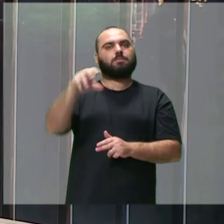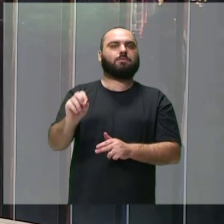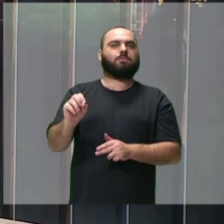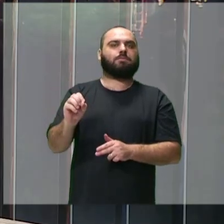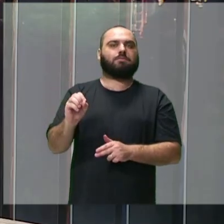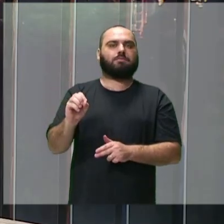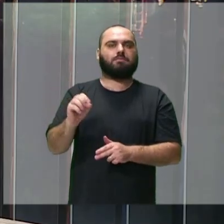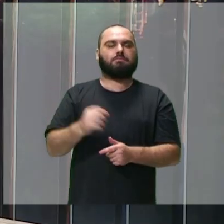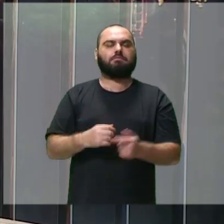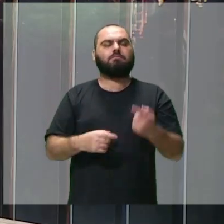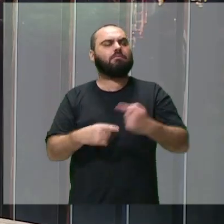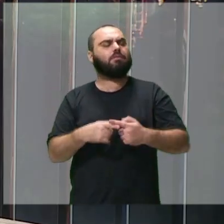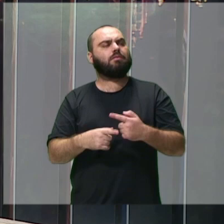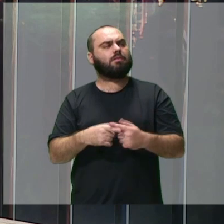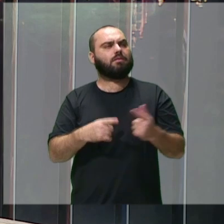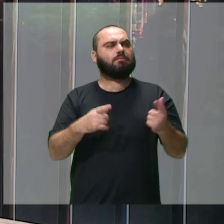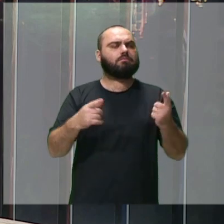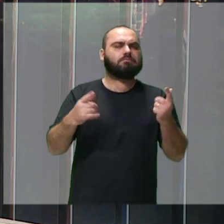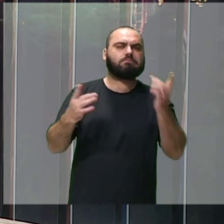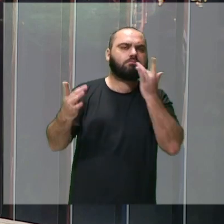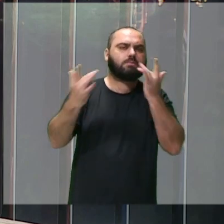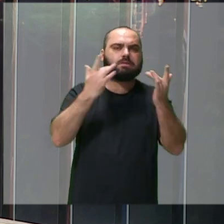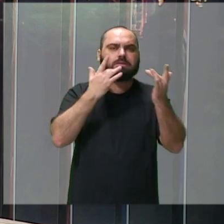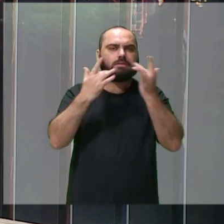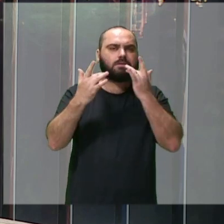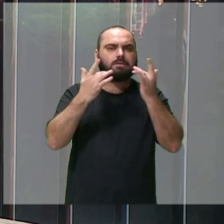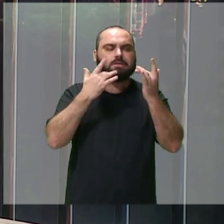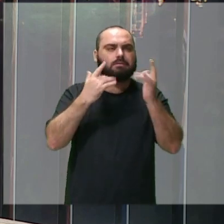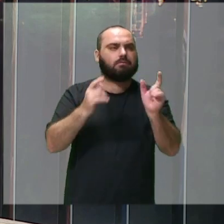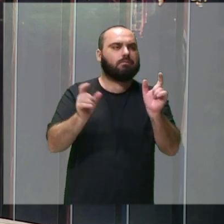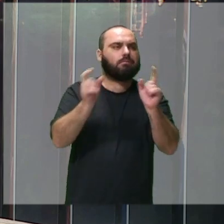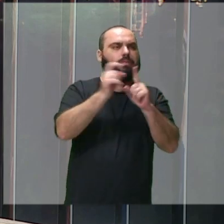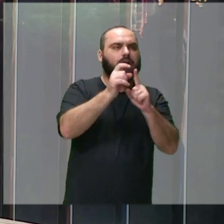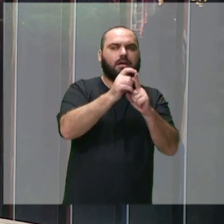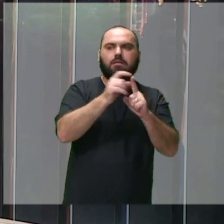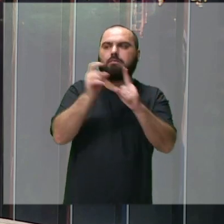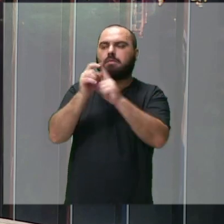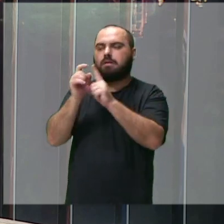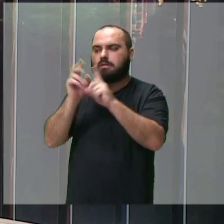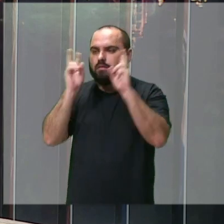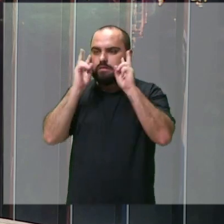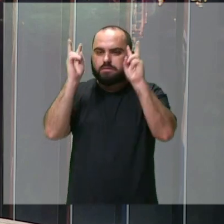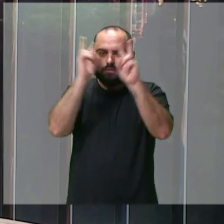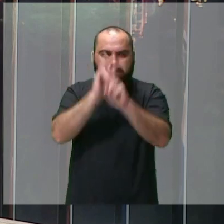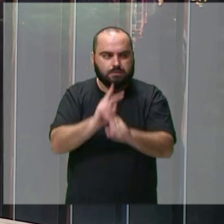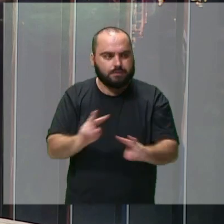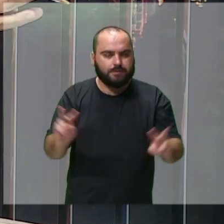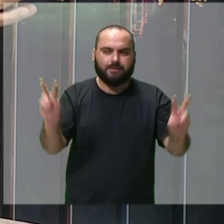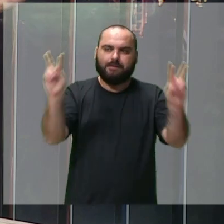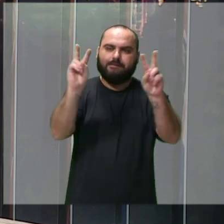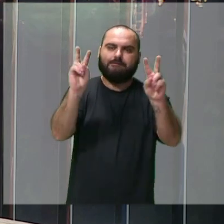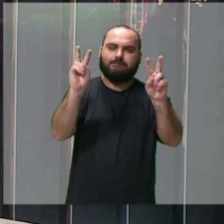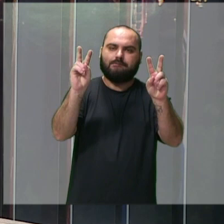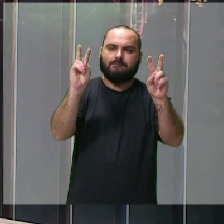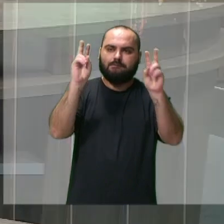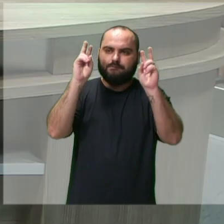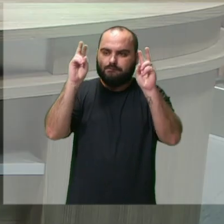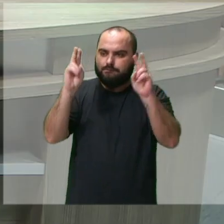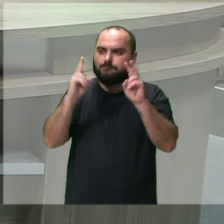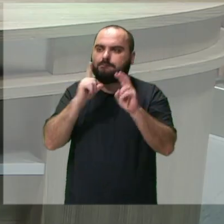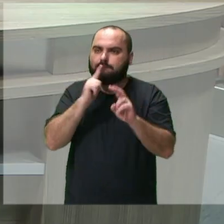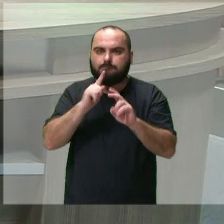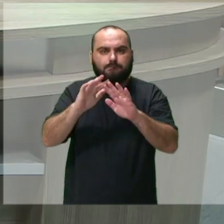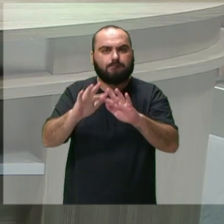Essa tua paixão, né? Pelo olhar para o mar, é